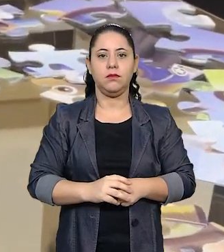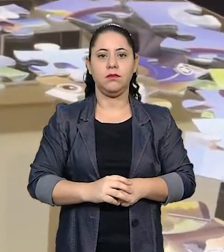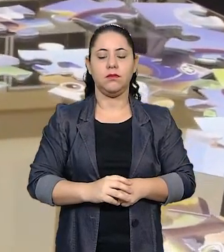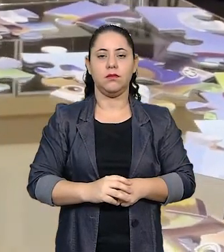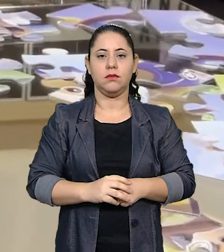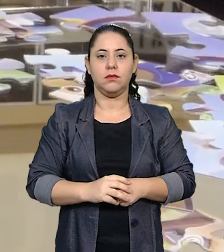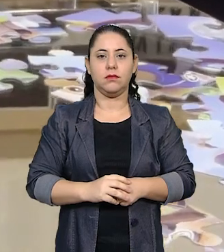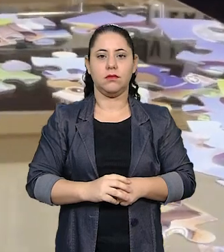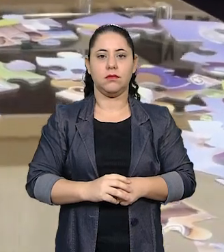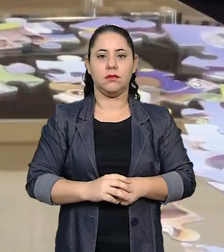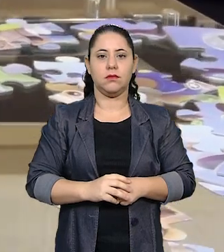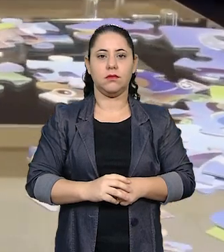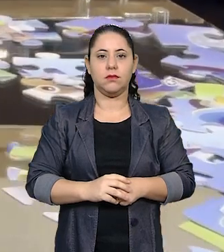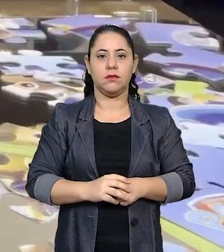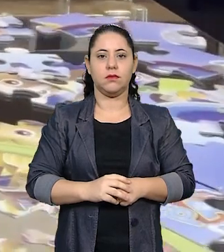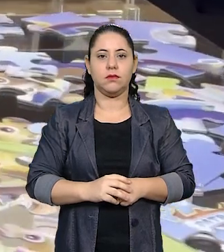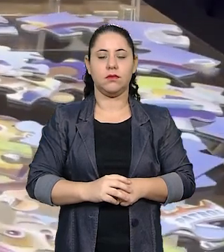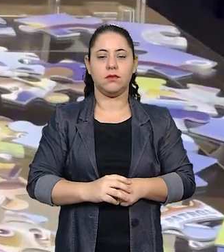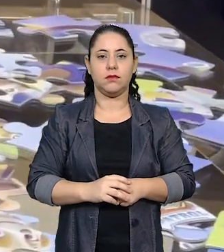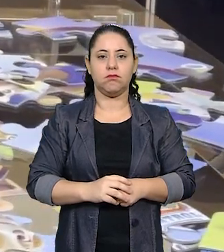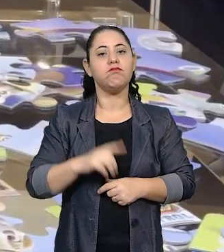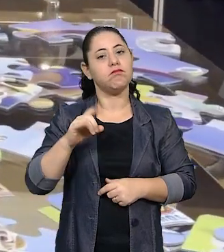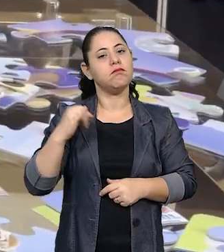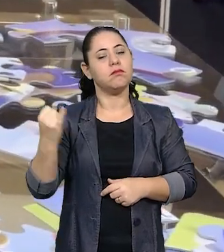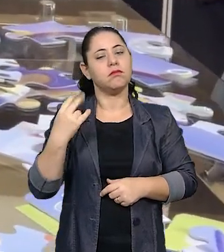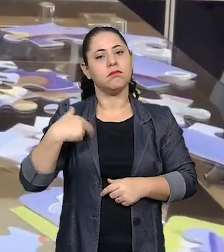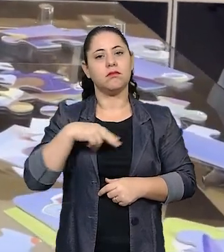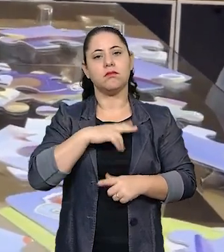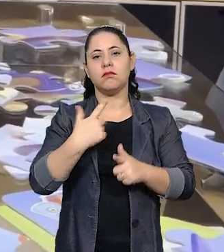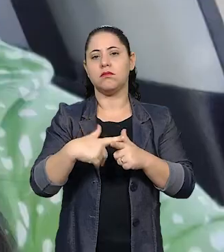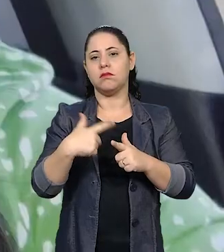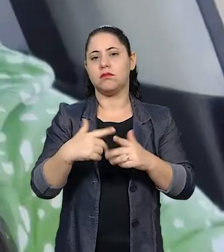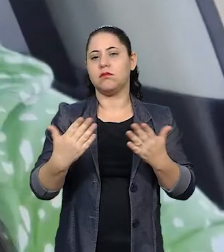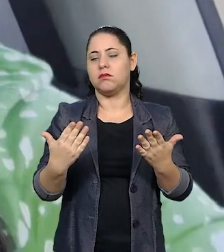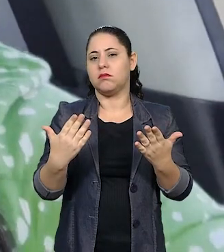com o memorando solicitando o reembolso, né, daquele valor.